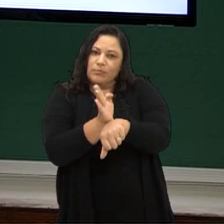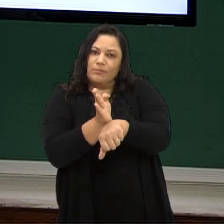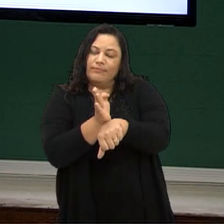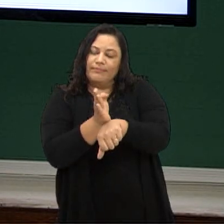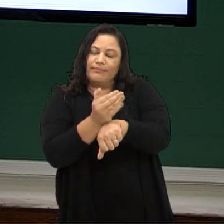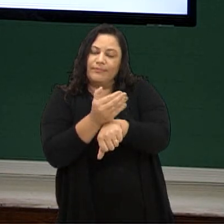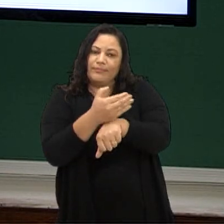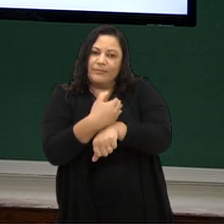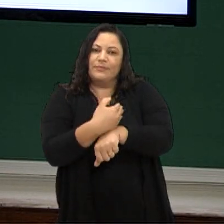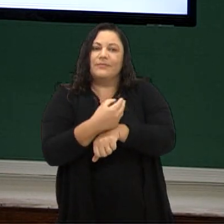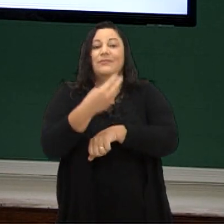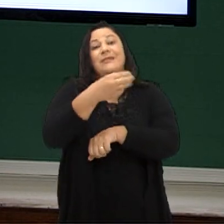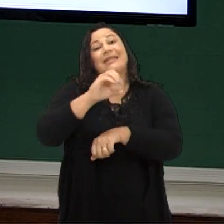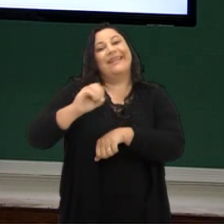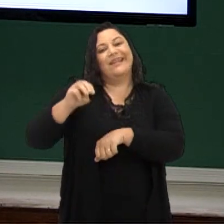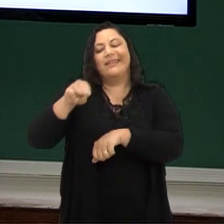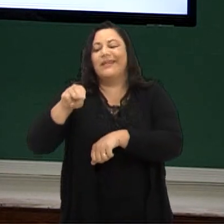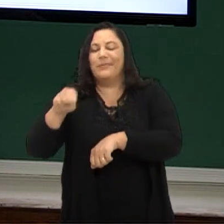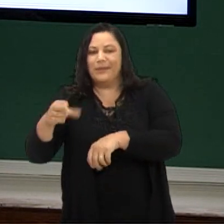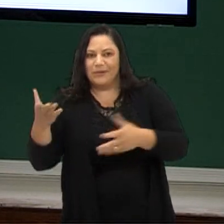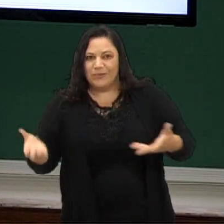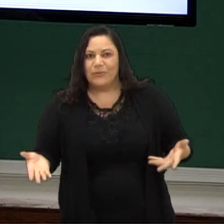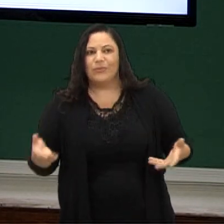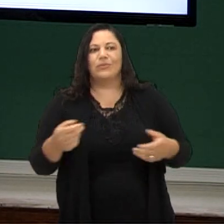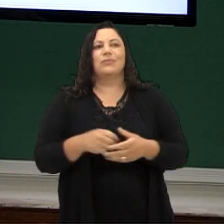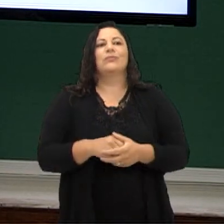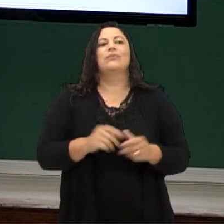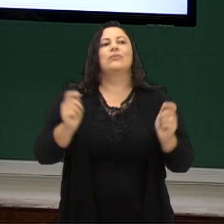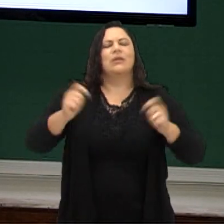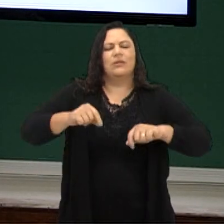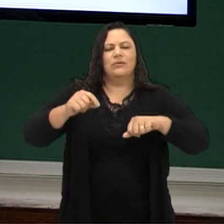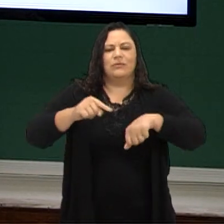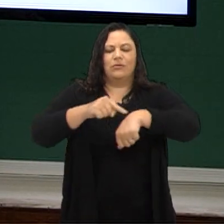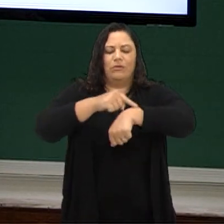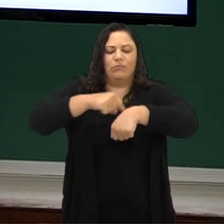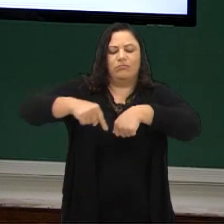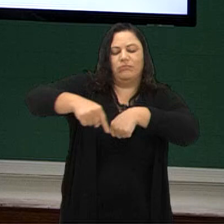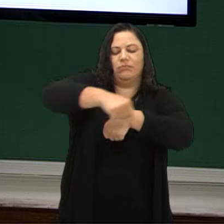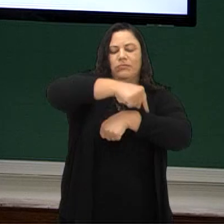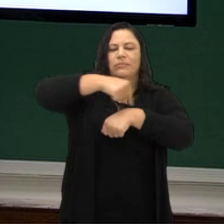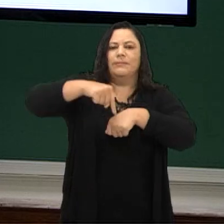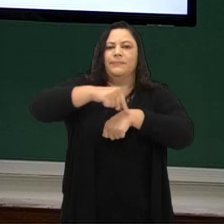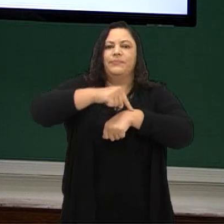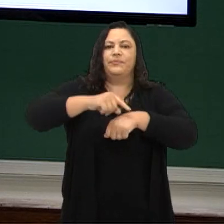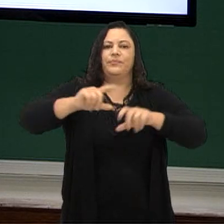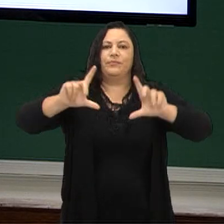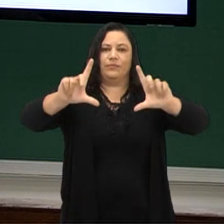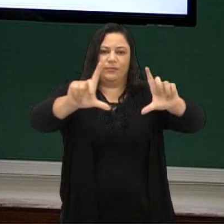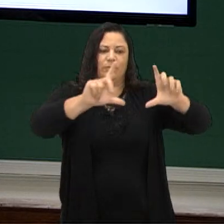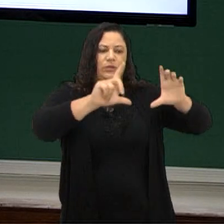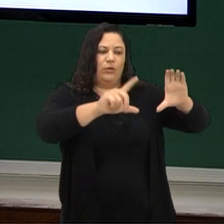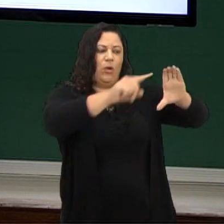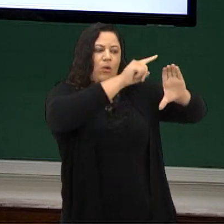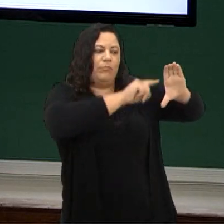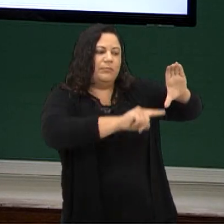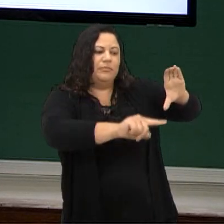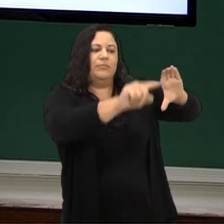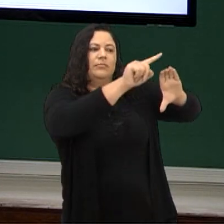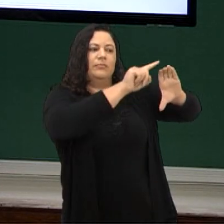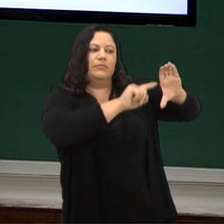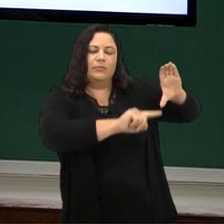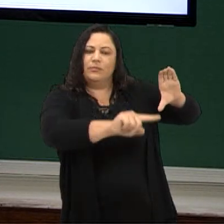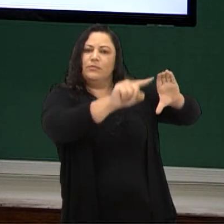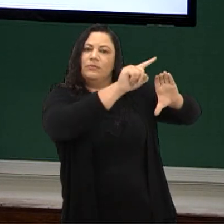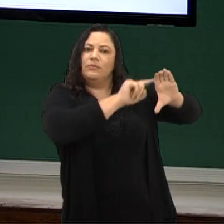30 minutos. Então, essa que é a indicação dele. Eles percorrem por todos, né? Por todo o relógio, por todos